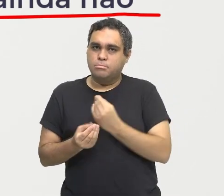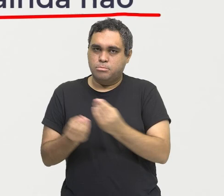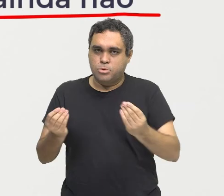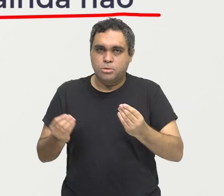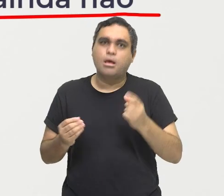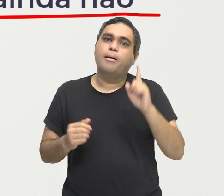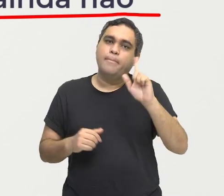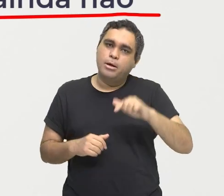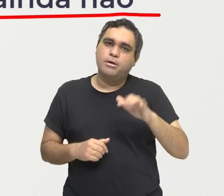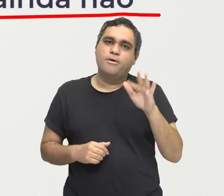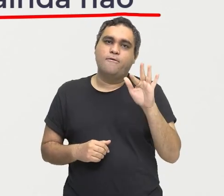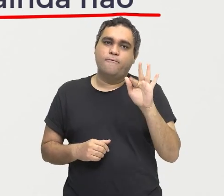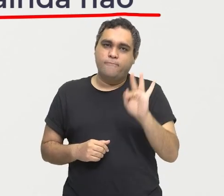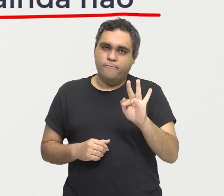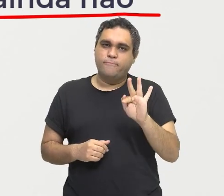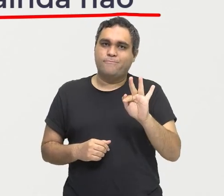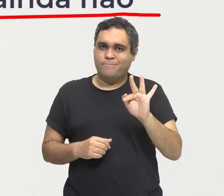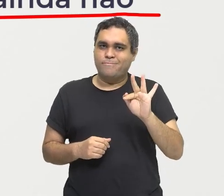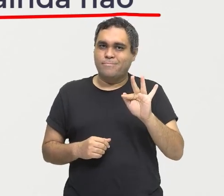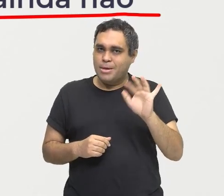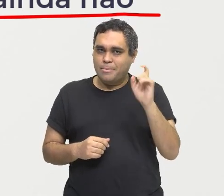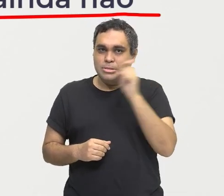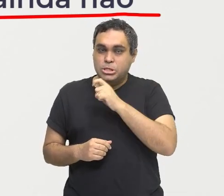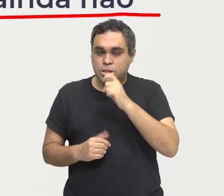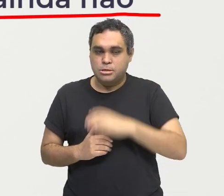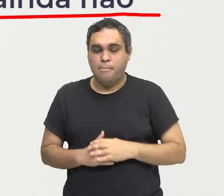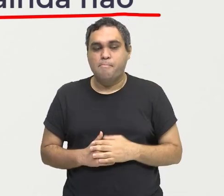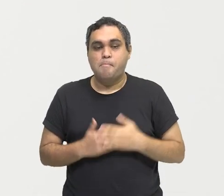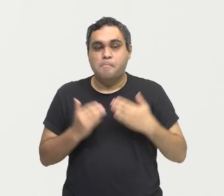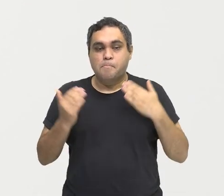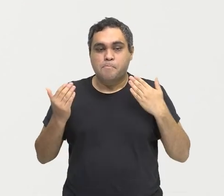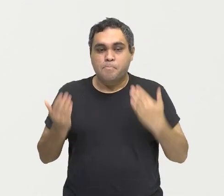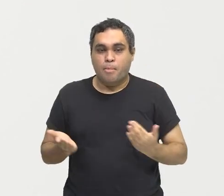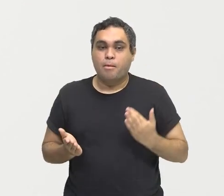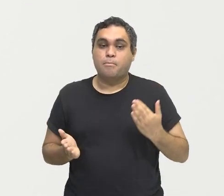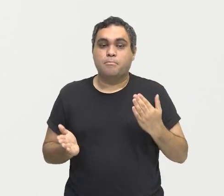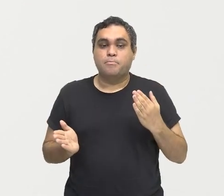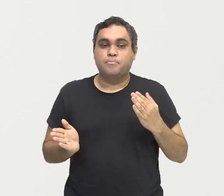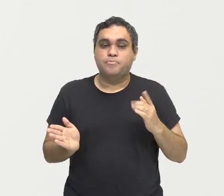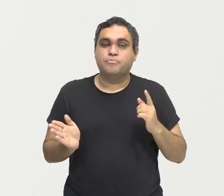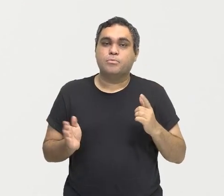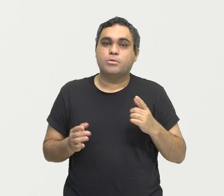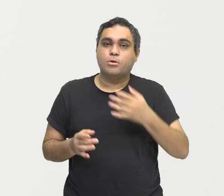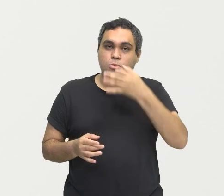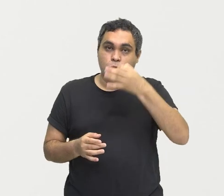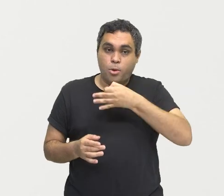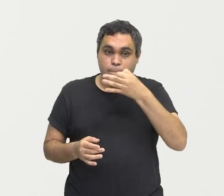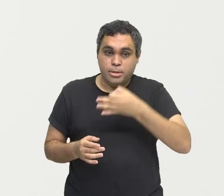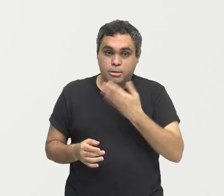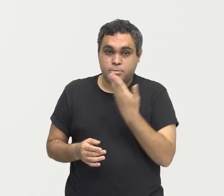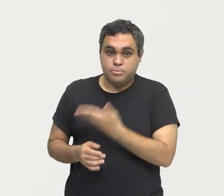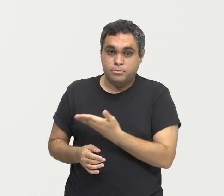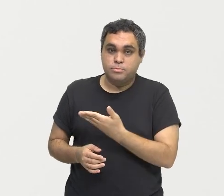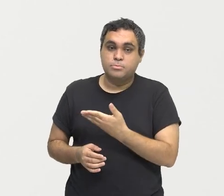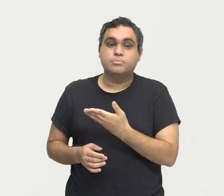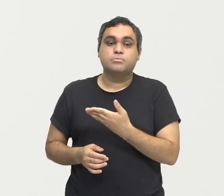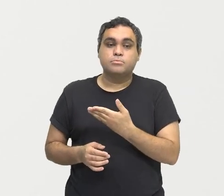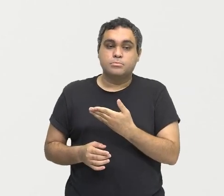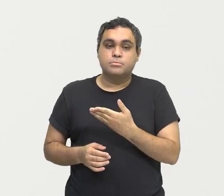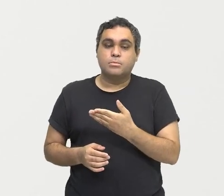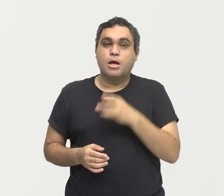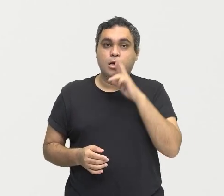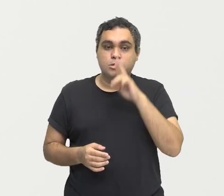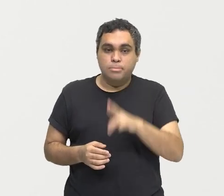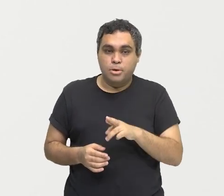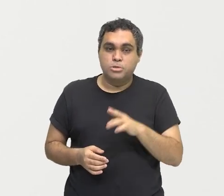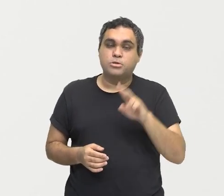falso, ok? Então, olha só, verificando os comentários dessa nossa segunda questão, o produto interno, aí a gente vai verificar as respostas.